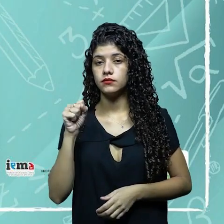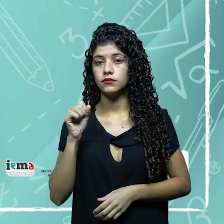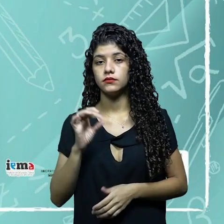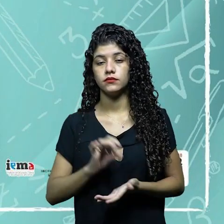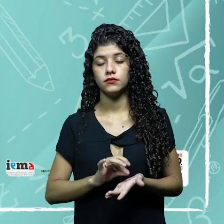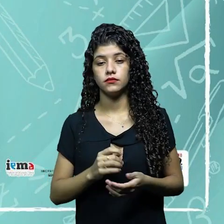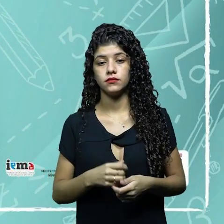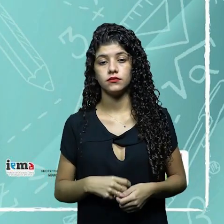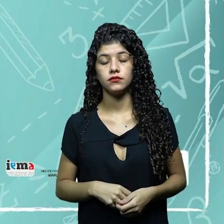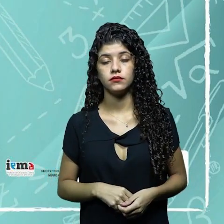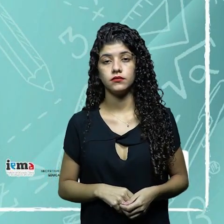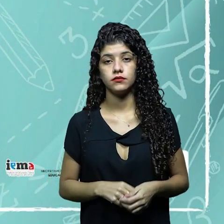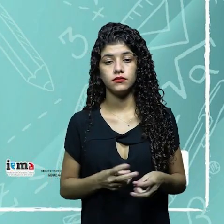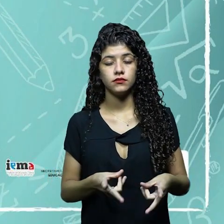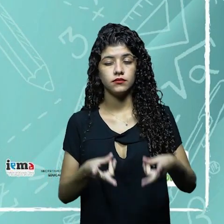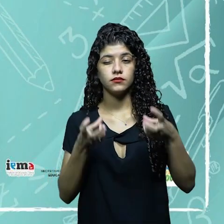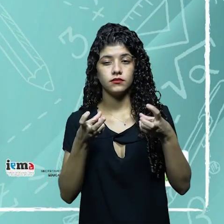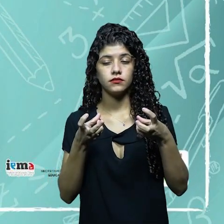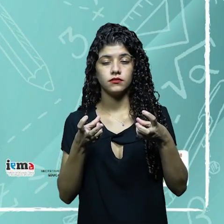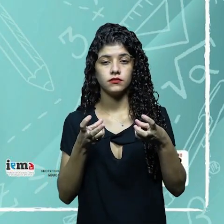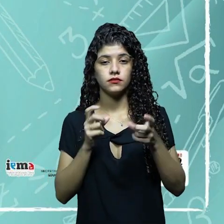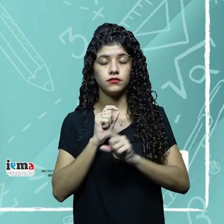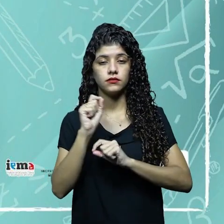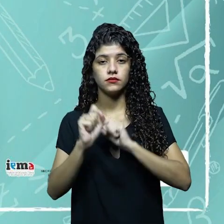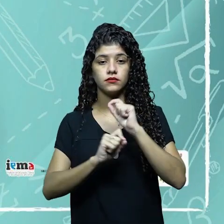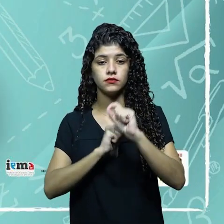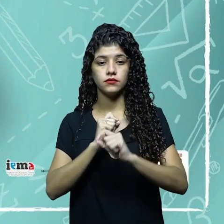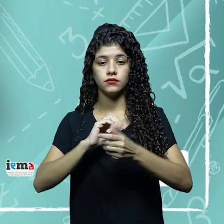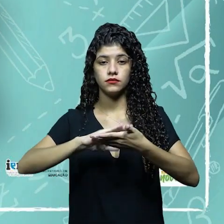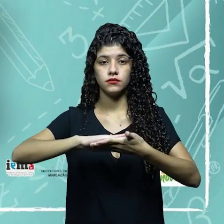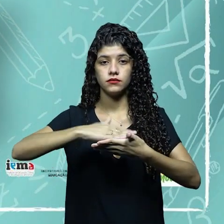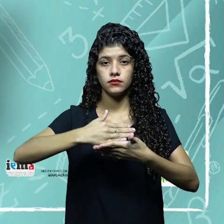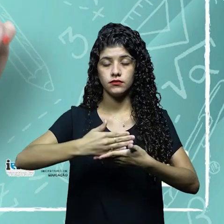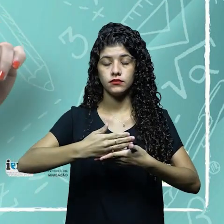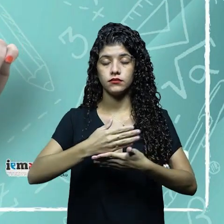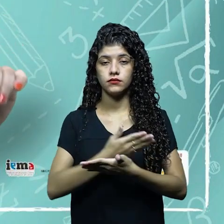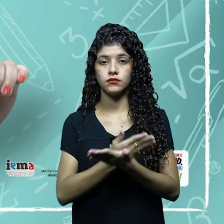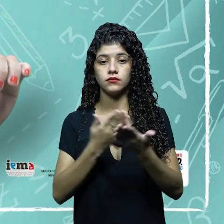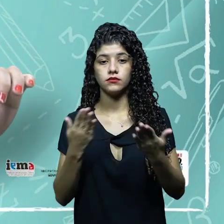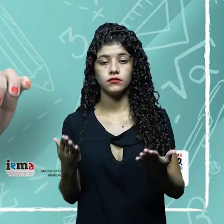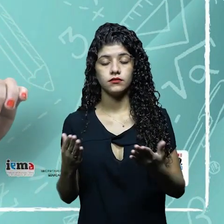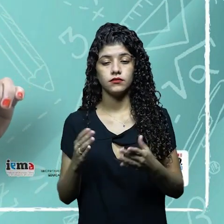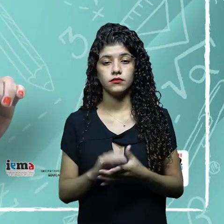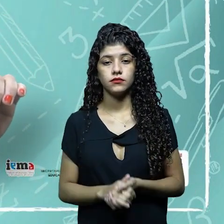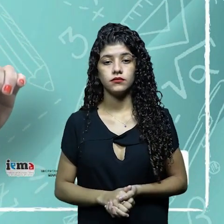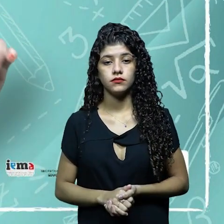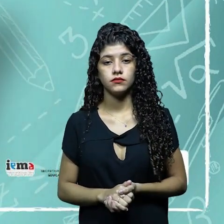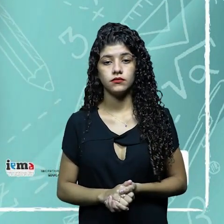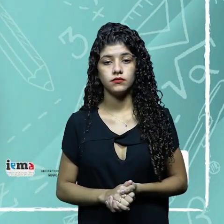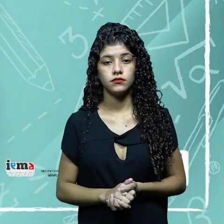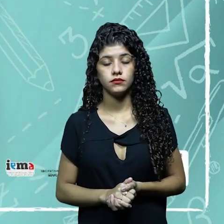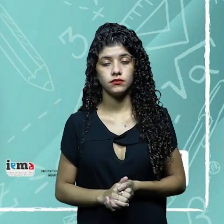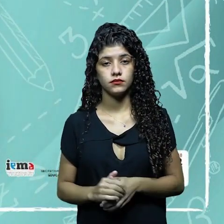na área de trabalho do CAD que no canto inferior